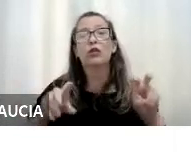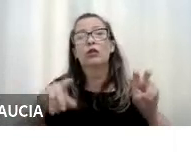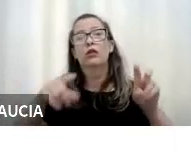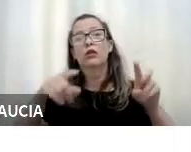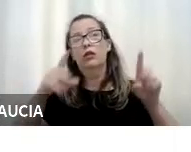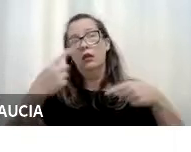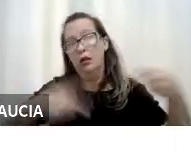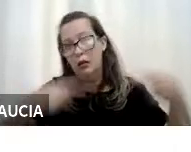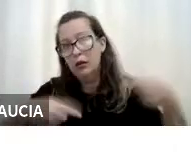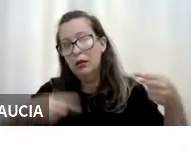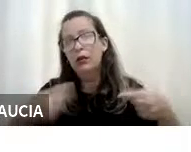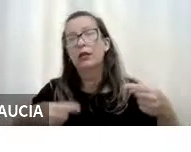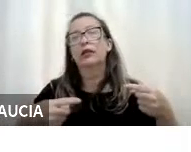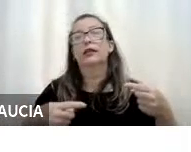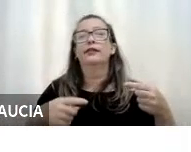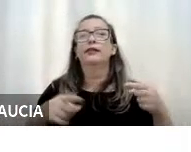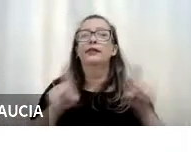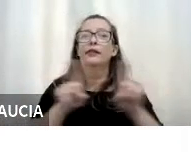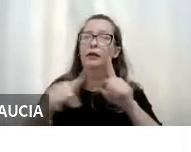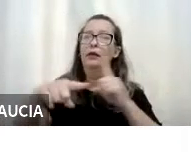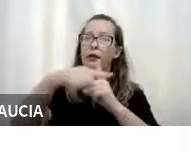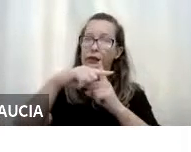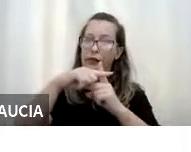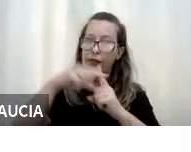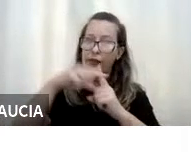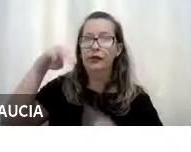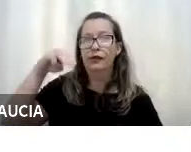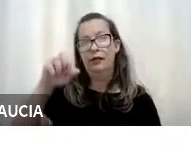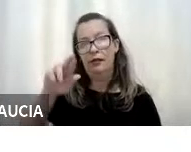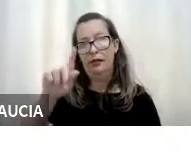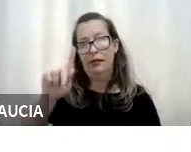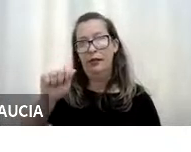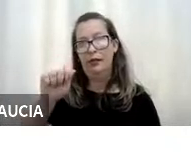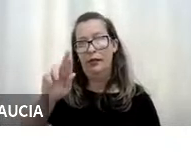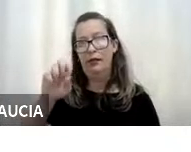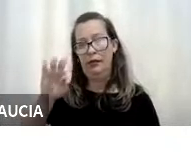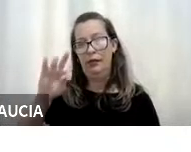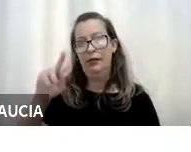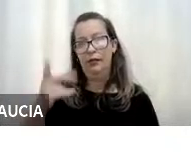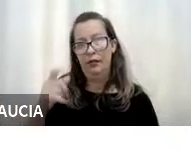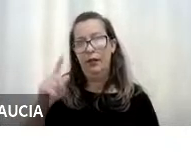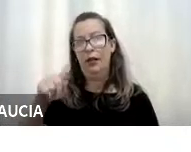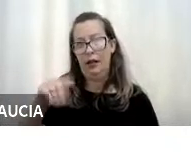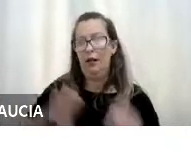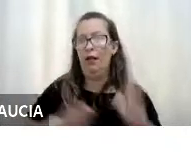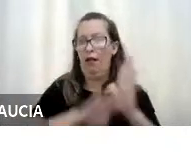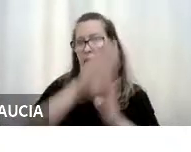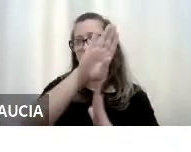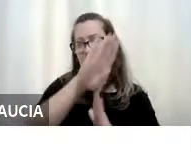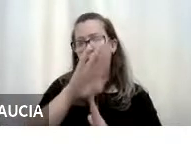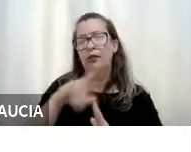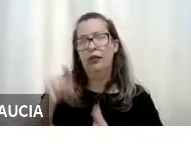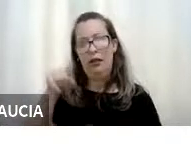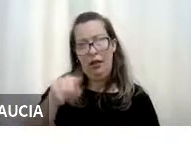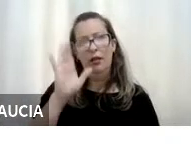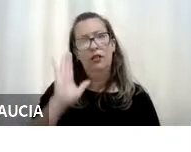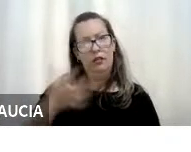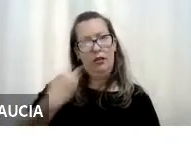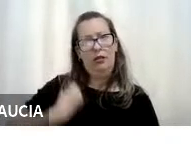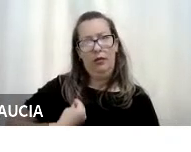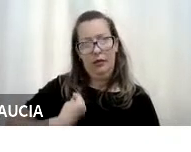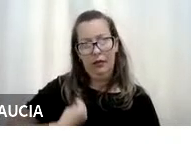pouco lá atrás. A positividade da Margarete Dalcomo é bastante alta, ela teve presente